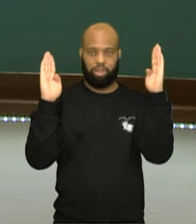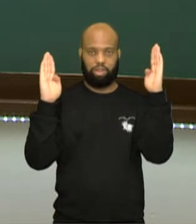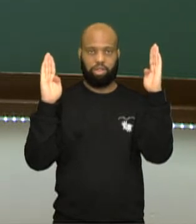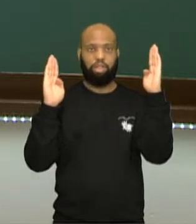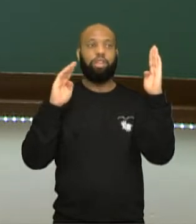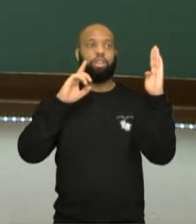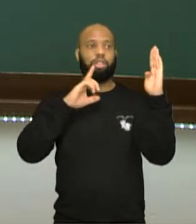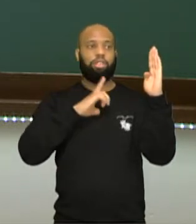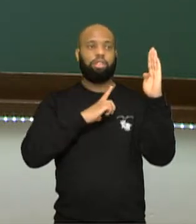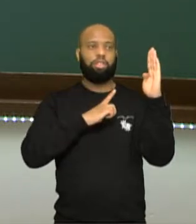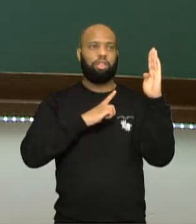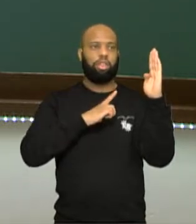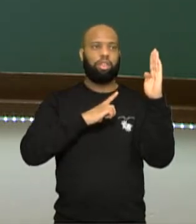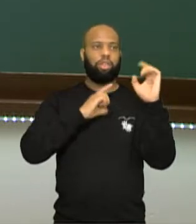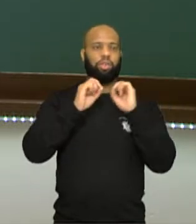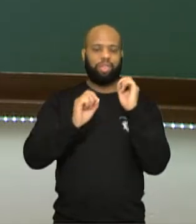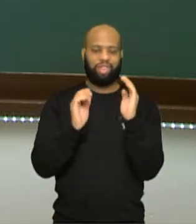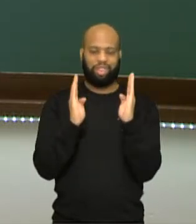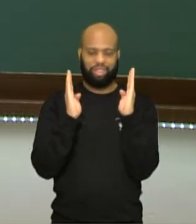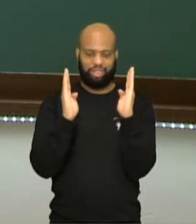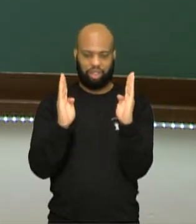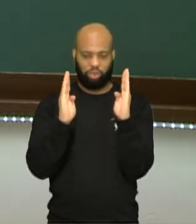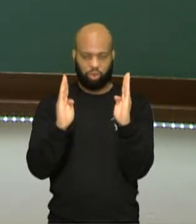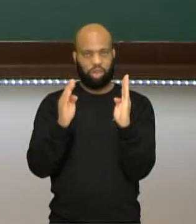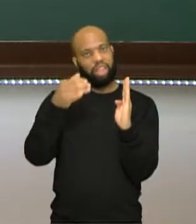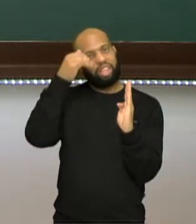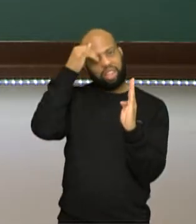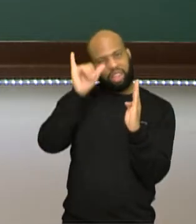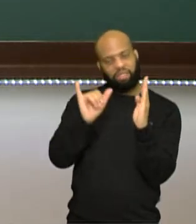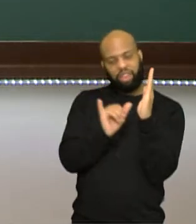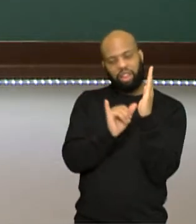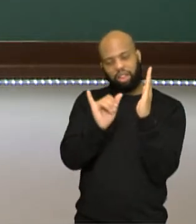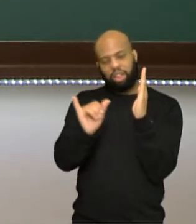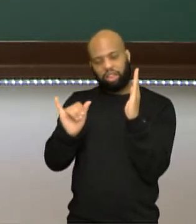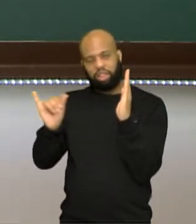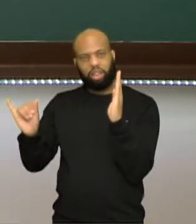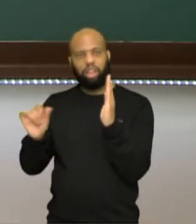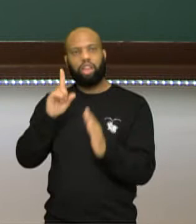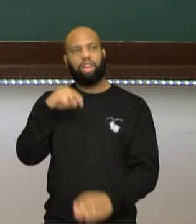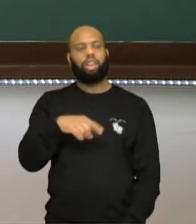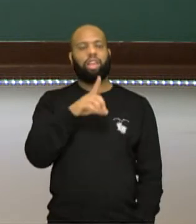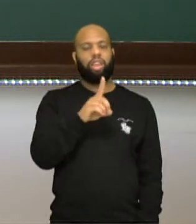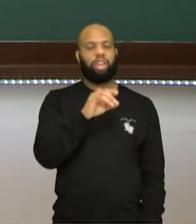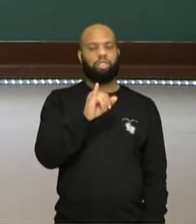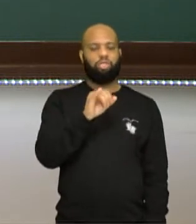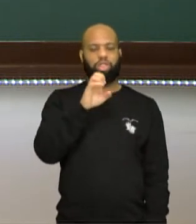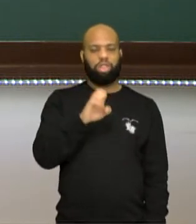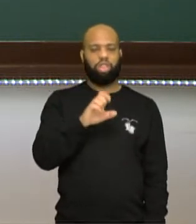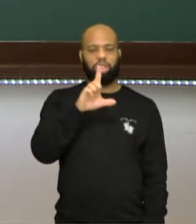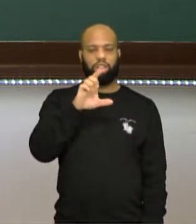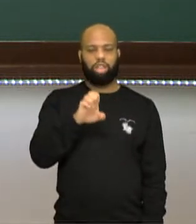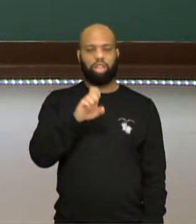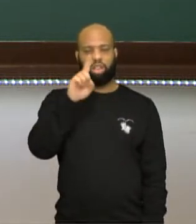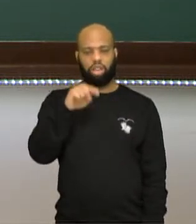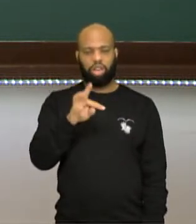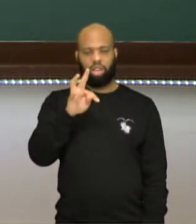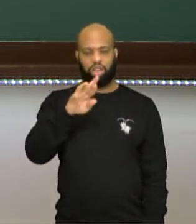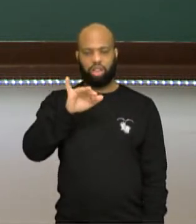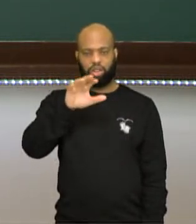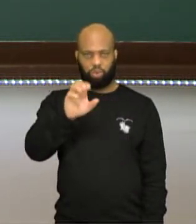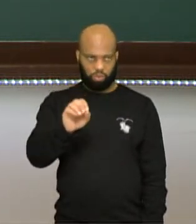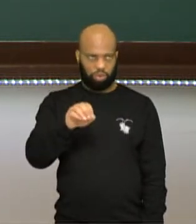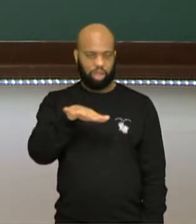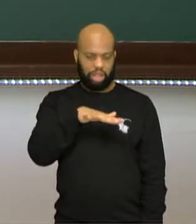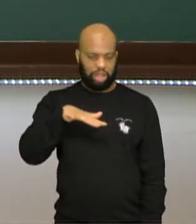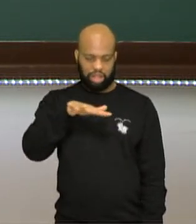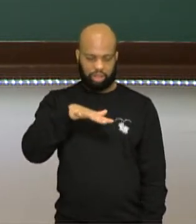envolvidas por um isolante elétrico nas formas de dielétrico meio de elétrico esse meio dielétrico